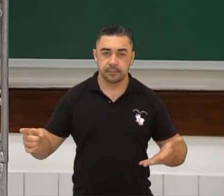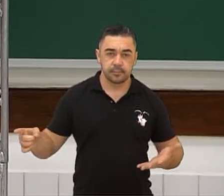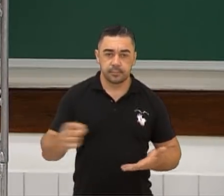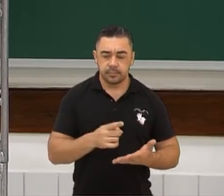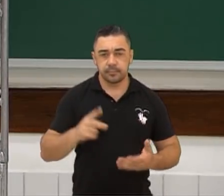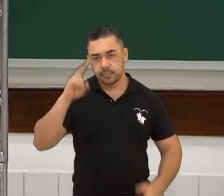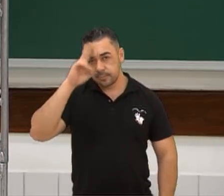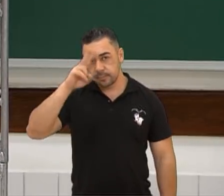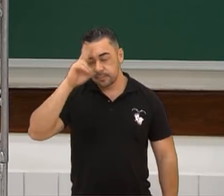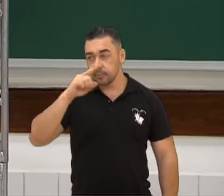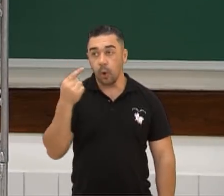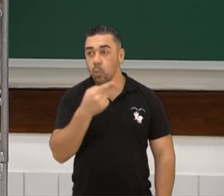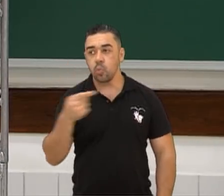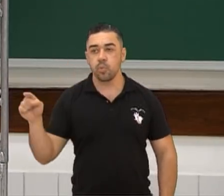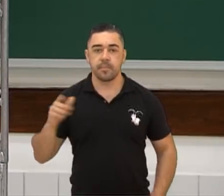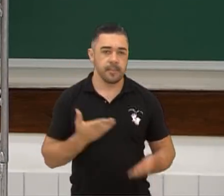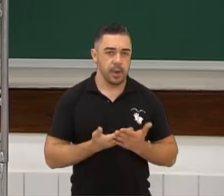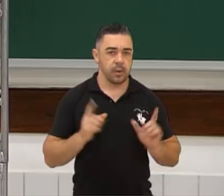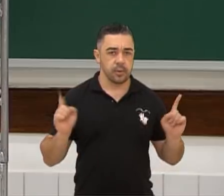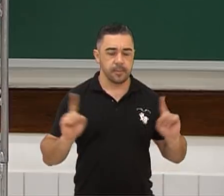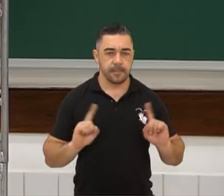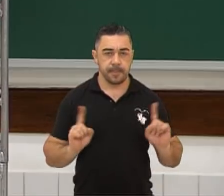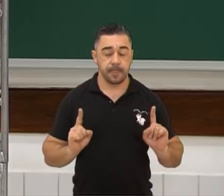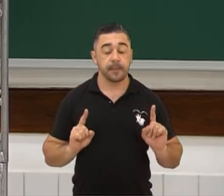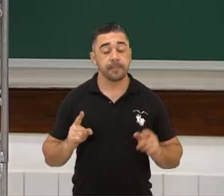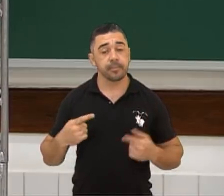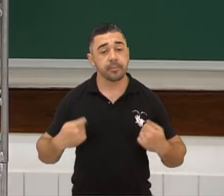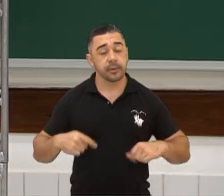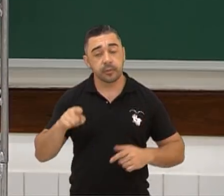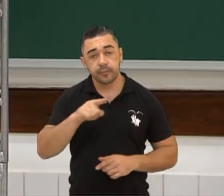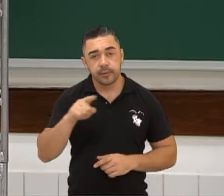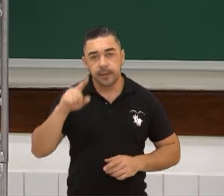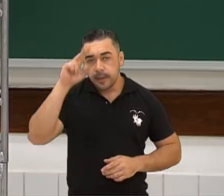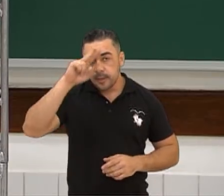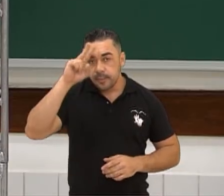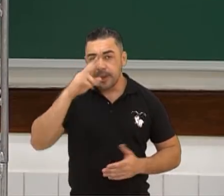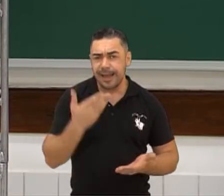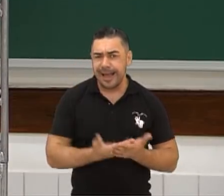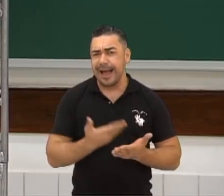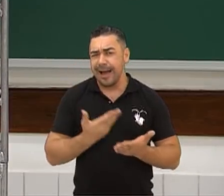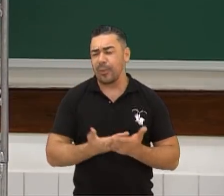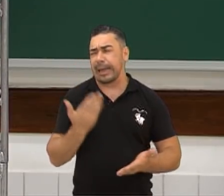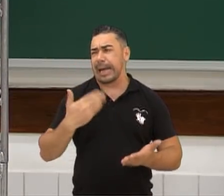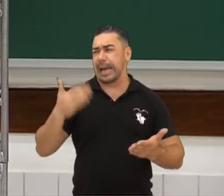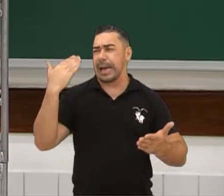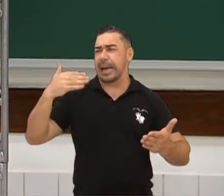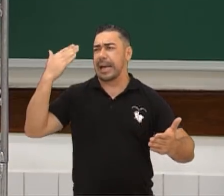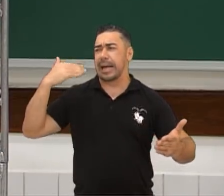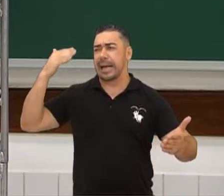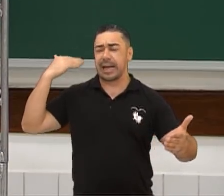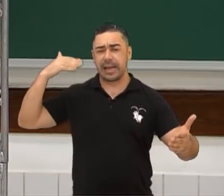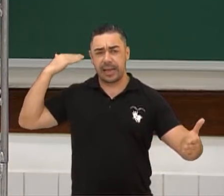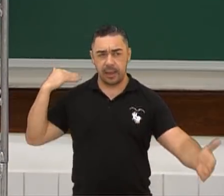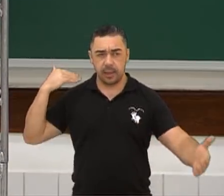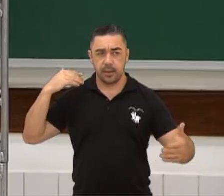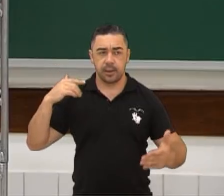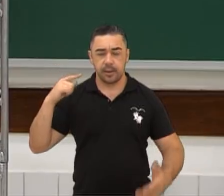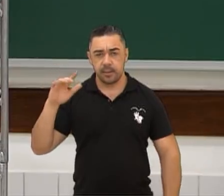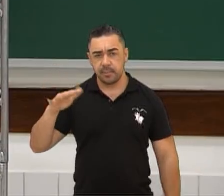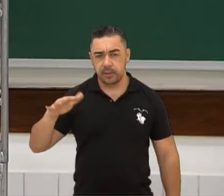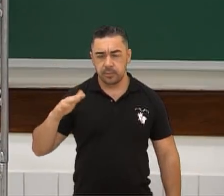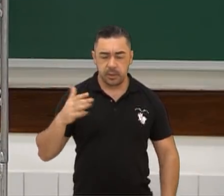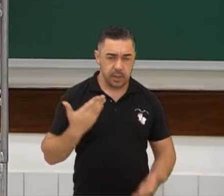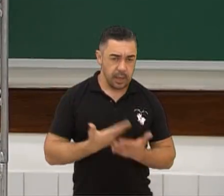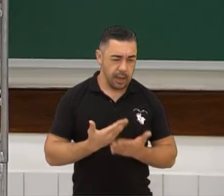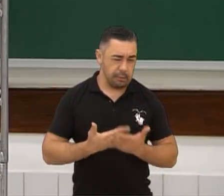você, não a nossa última aula. Eu preciso relembrar com você aulas bem anteriores. Em